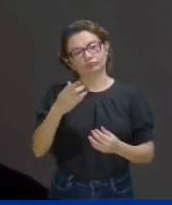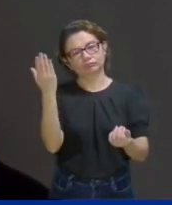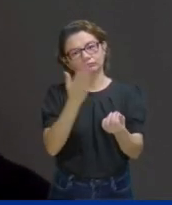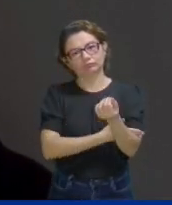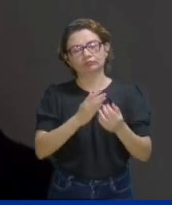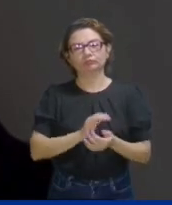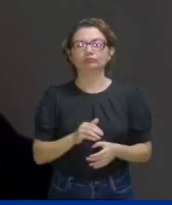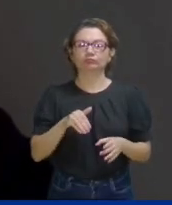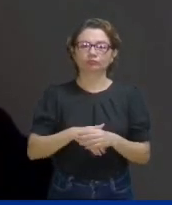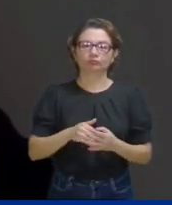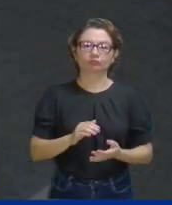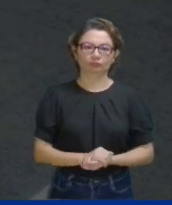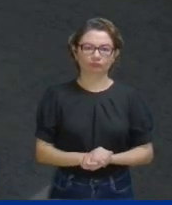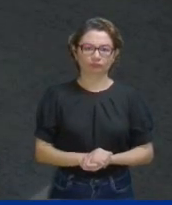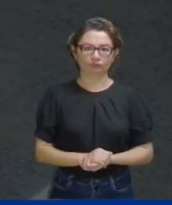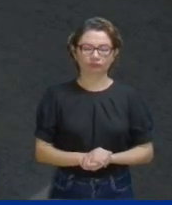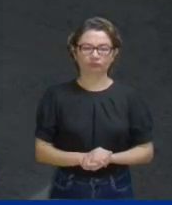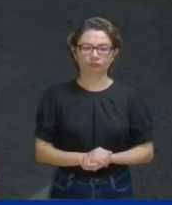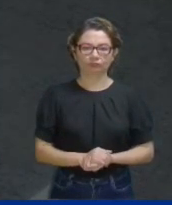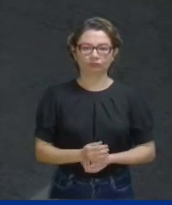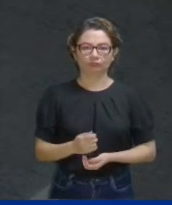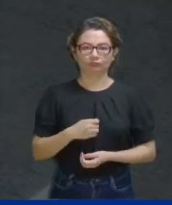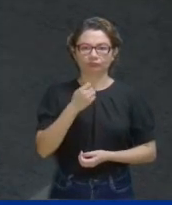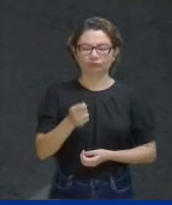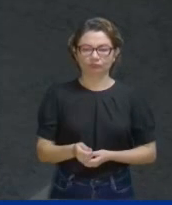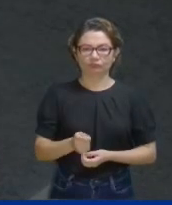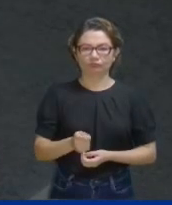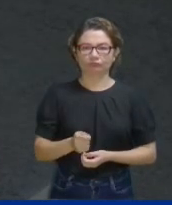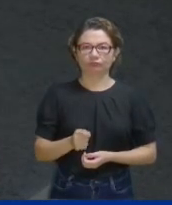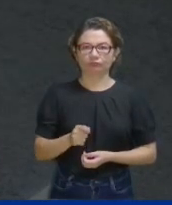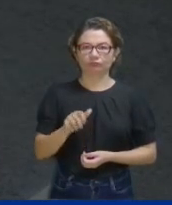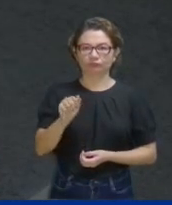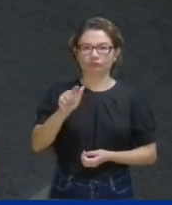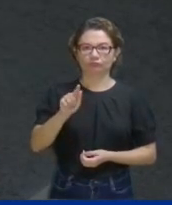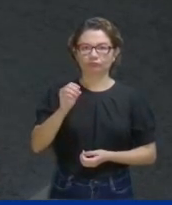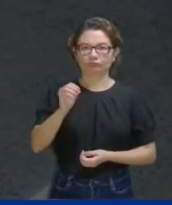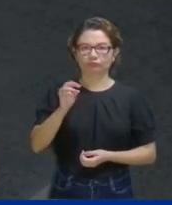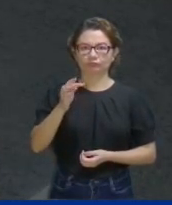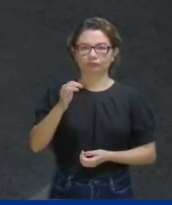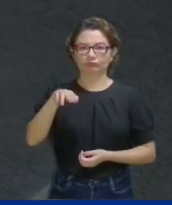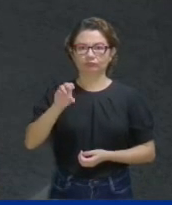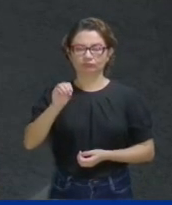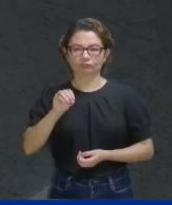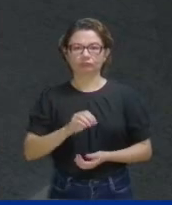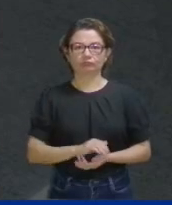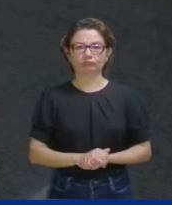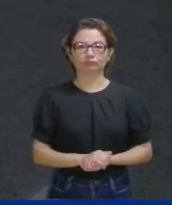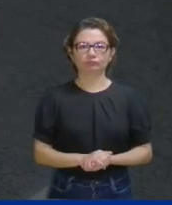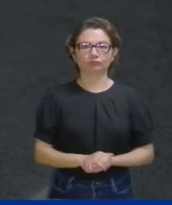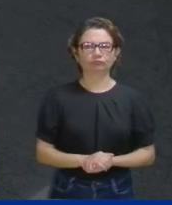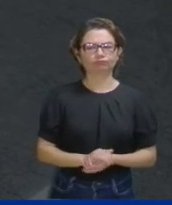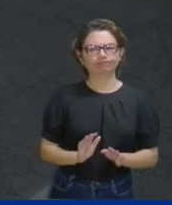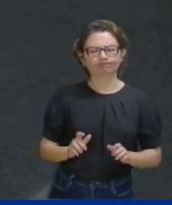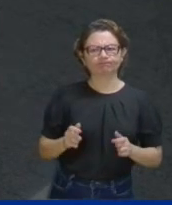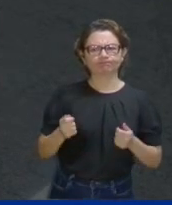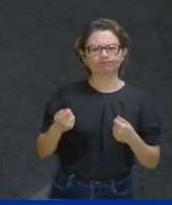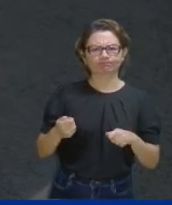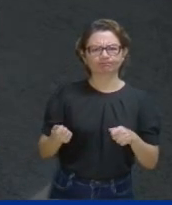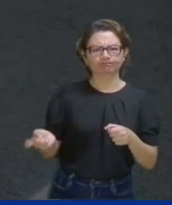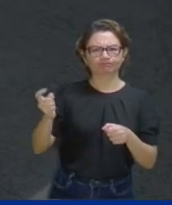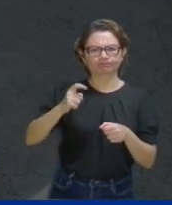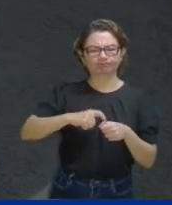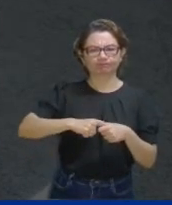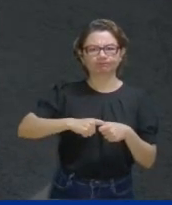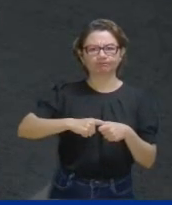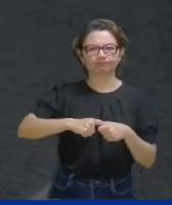Como vota o juiz Agostinho Silvério? O presidente, não teria que haver